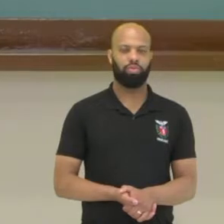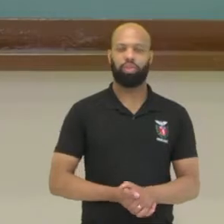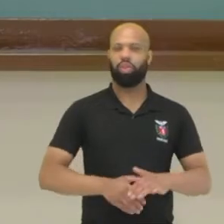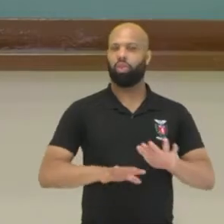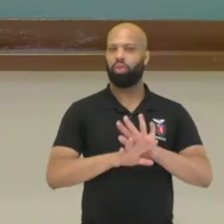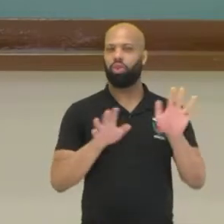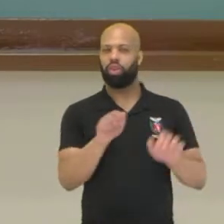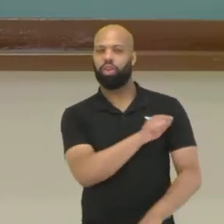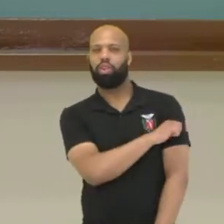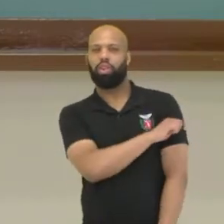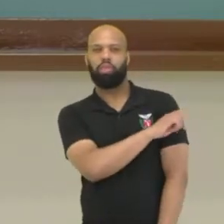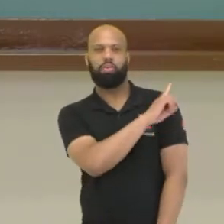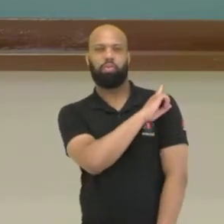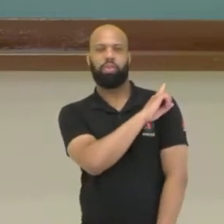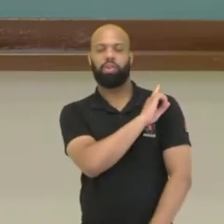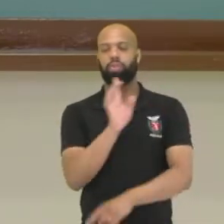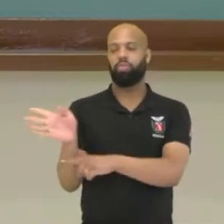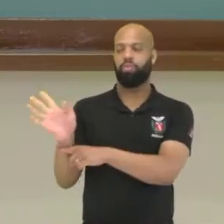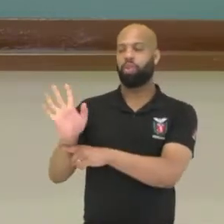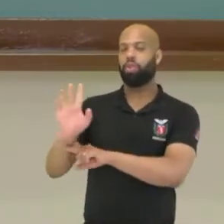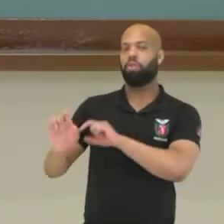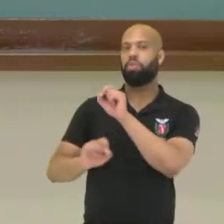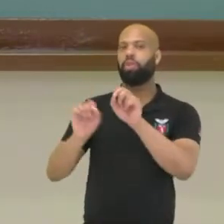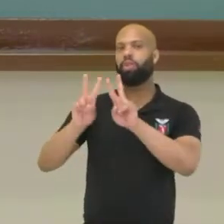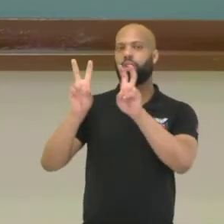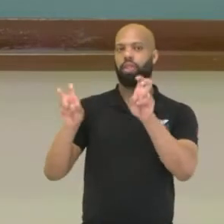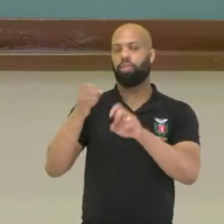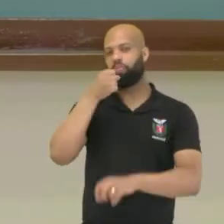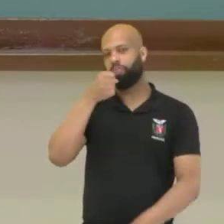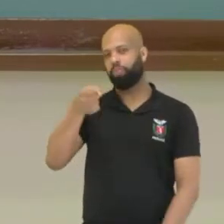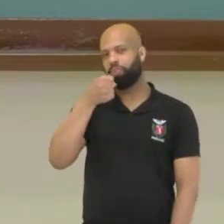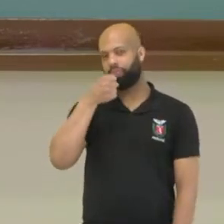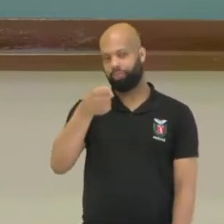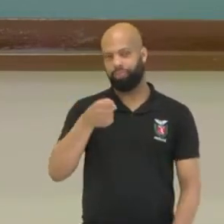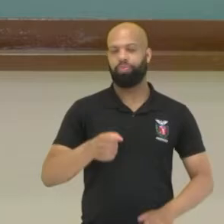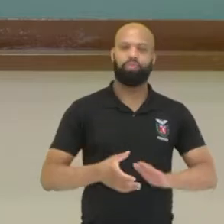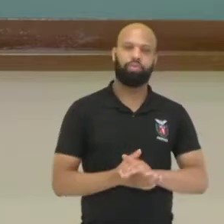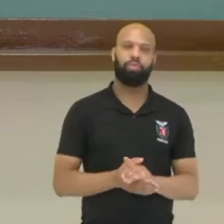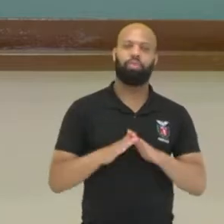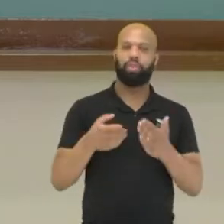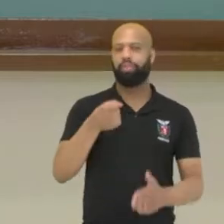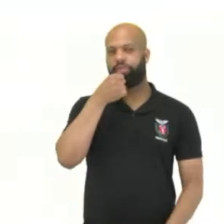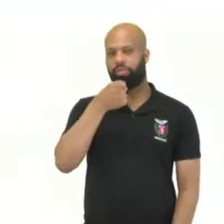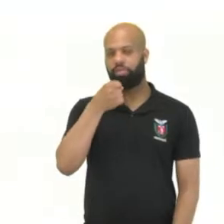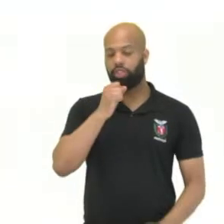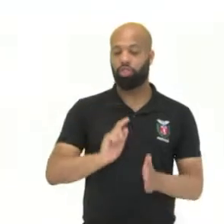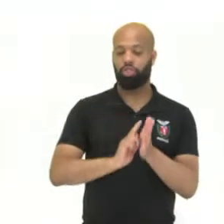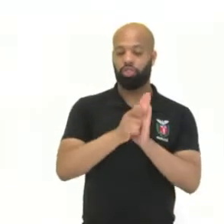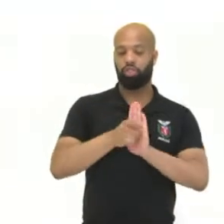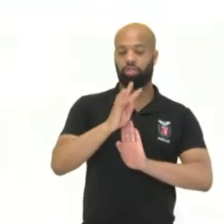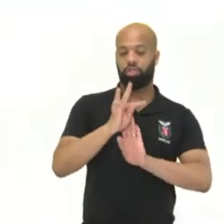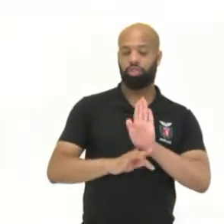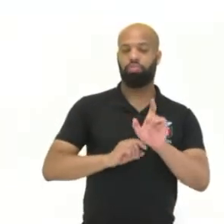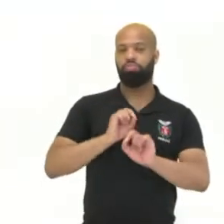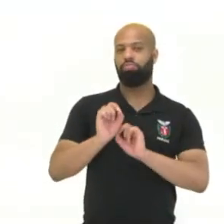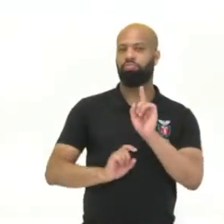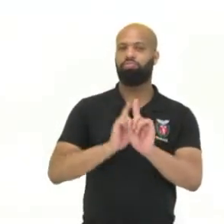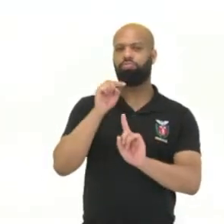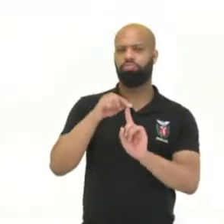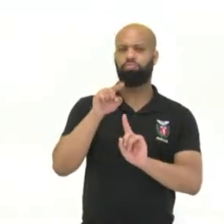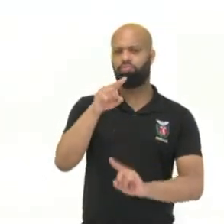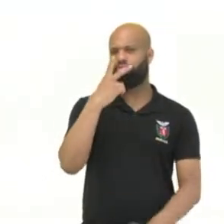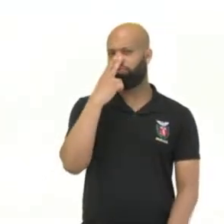Olá, estudantes da primeira série. Nesse vídeo vamos falar sobre entrevista. A entrevista é um gênero textual com a função qual você